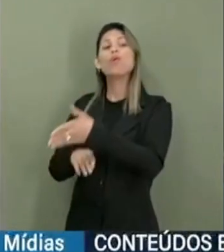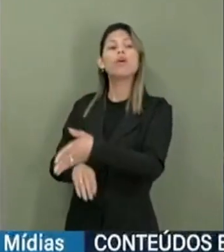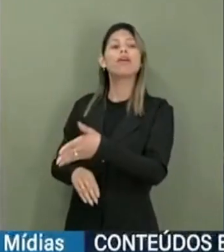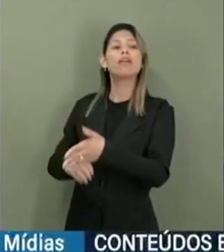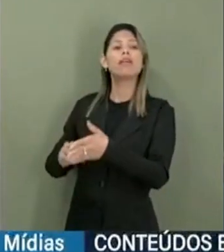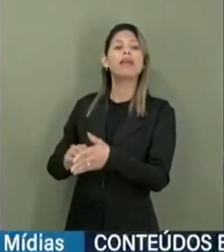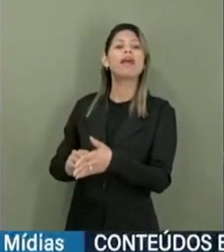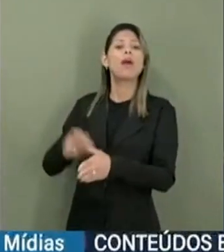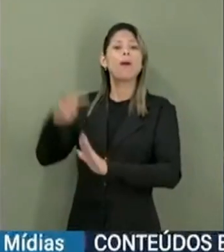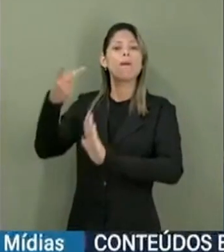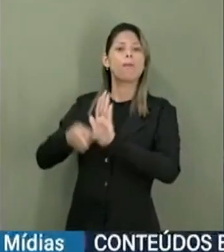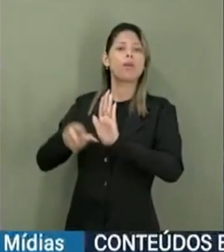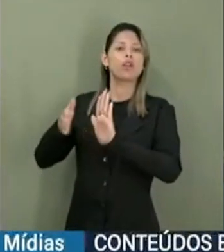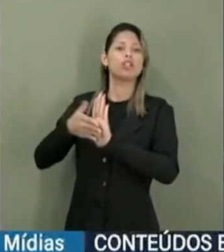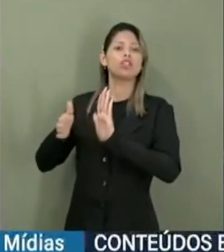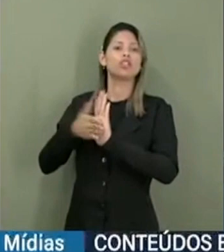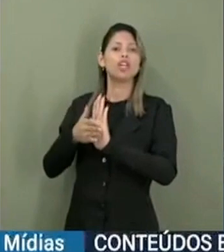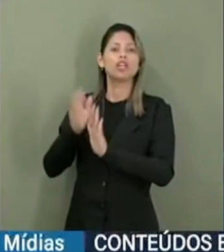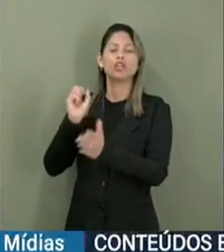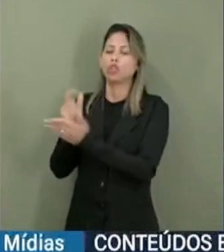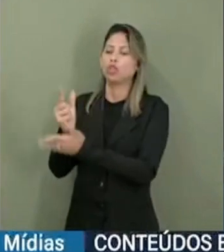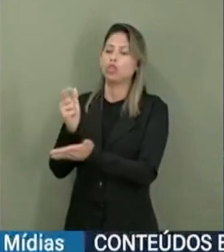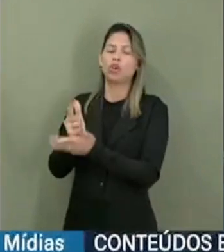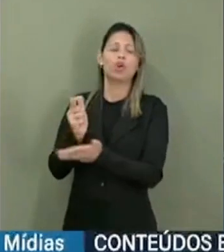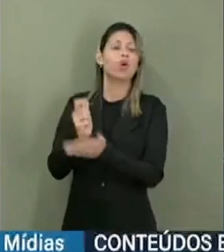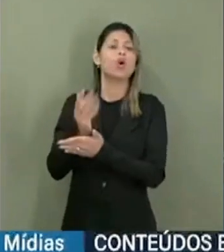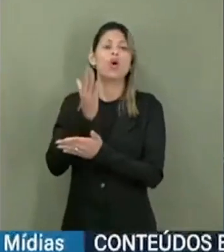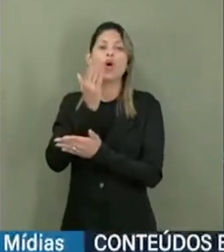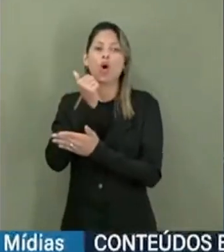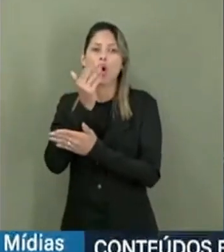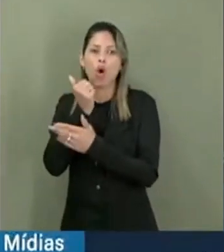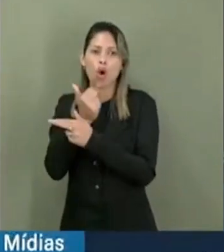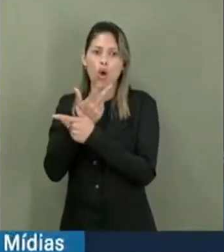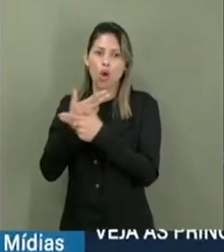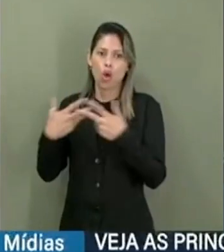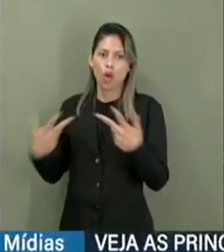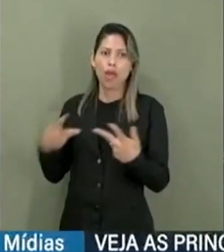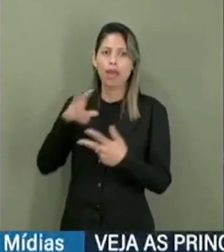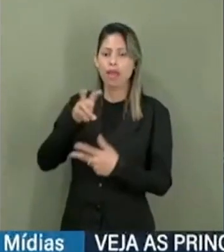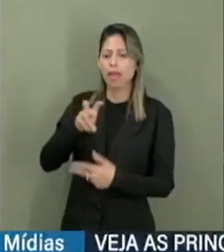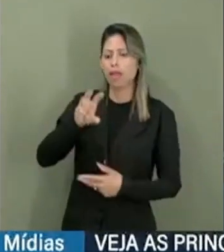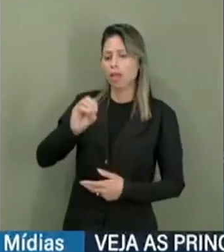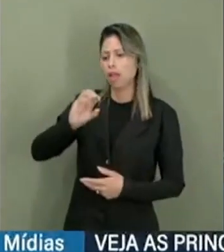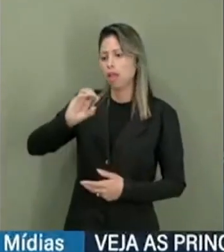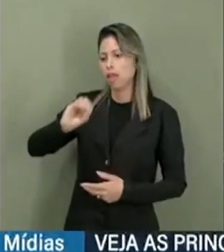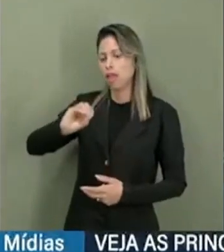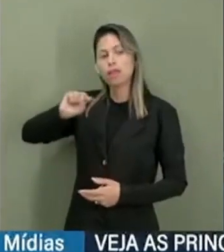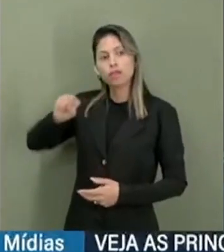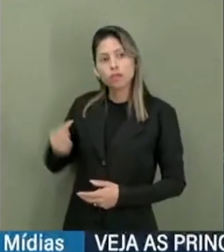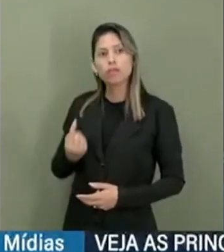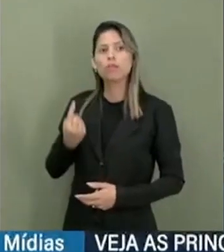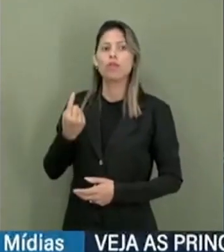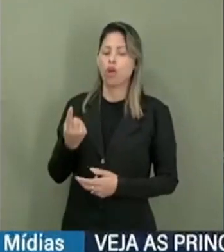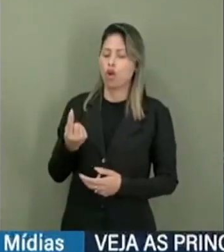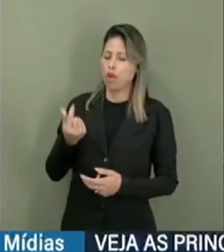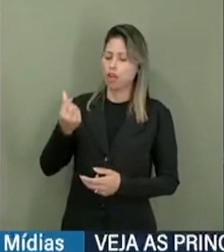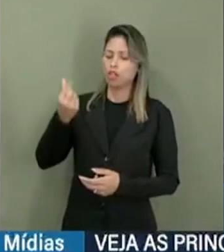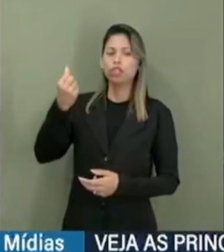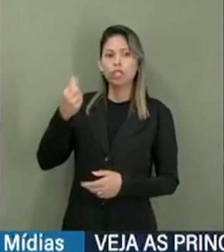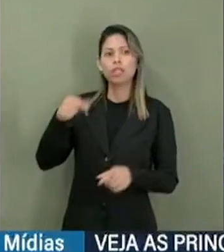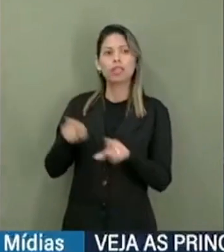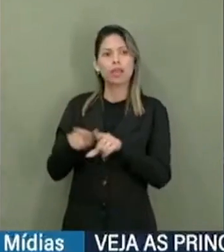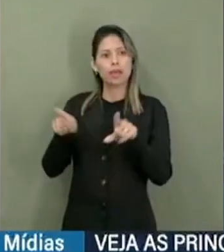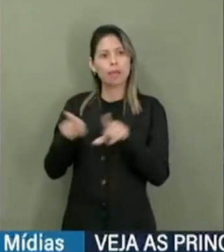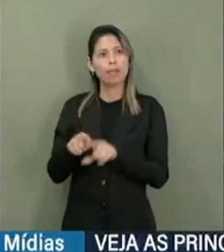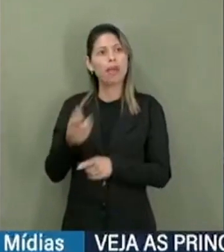de aquisição de alimentos injetando 500 milhões de reais para dinamizar agricultura familiar